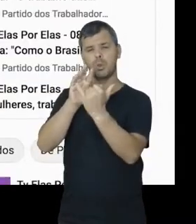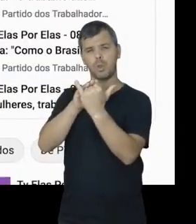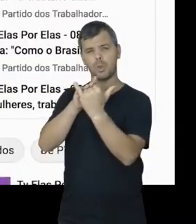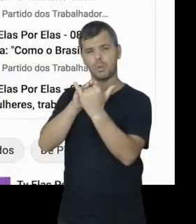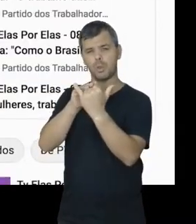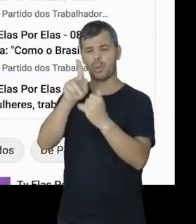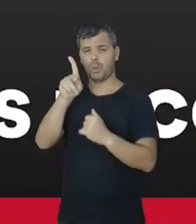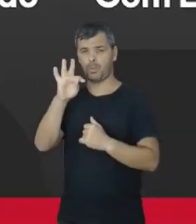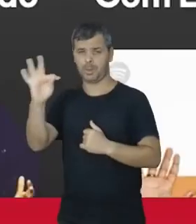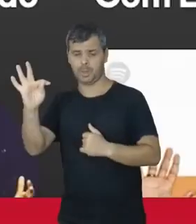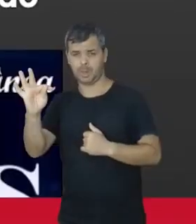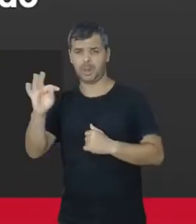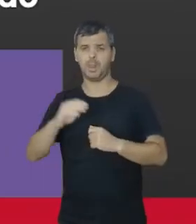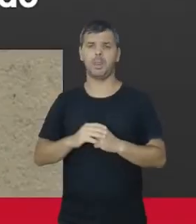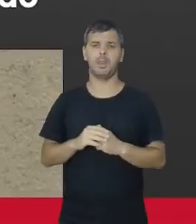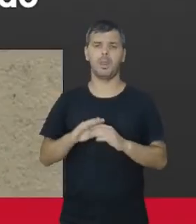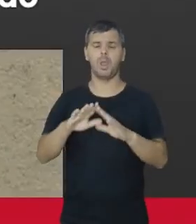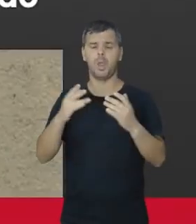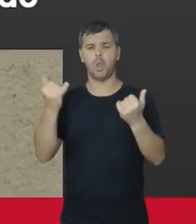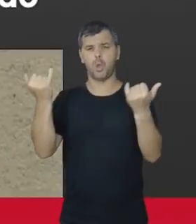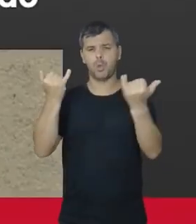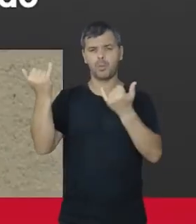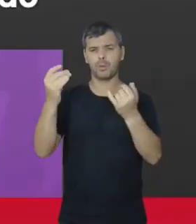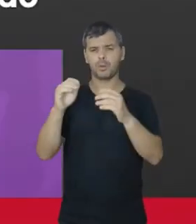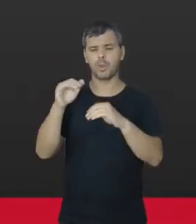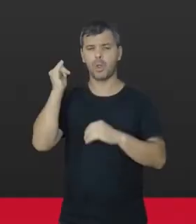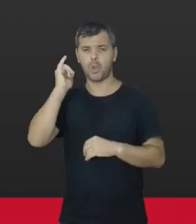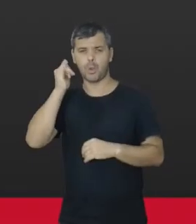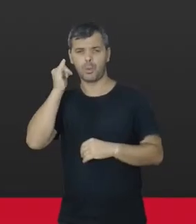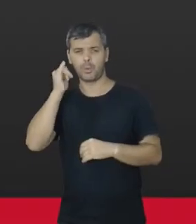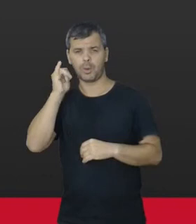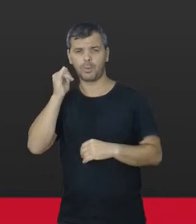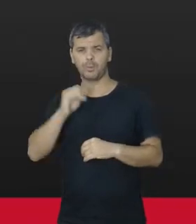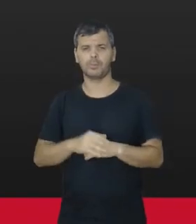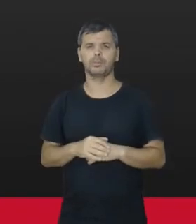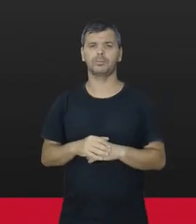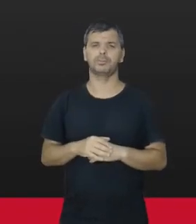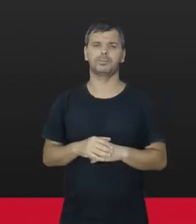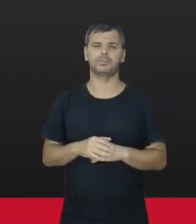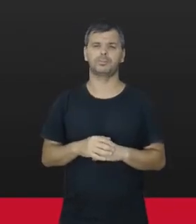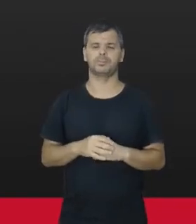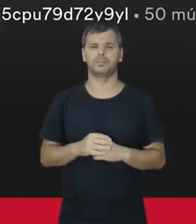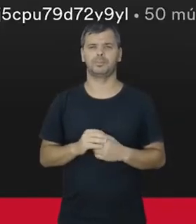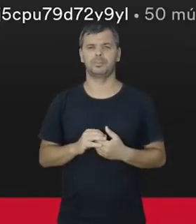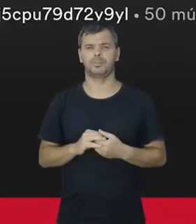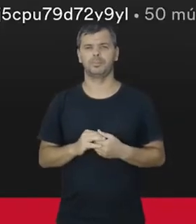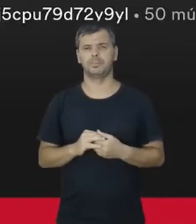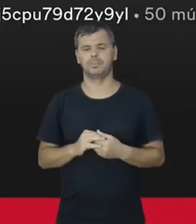TV PT no YouTube ou em formato de podcast no Spotify.